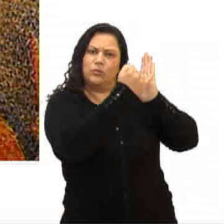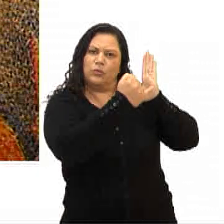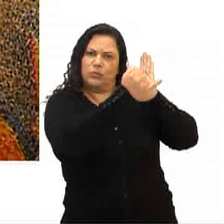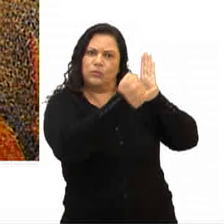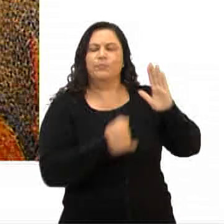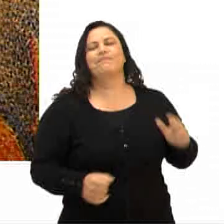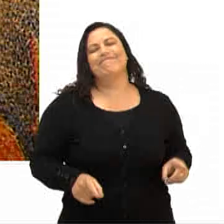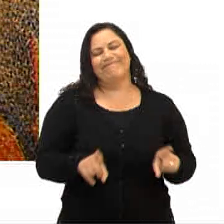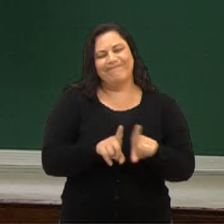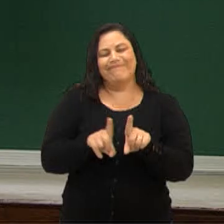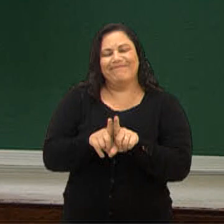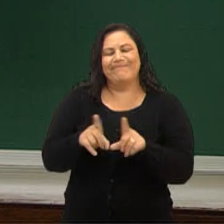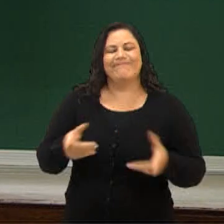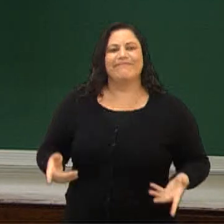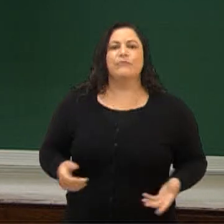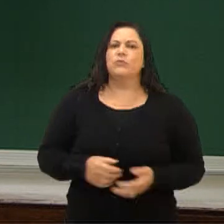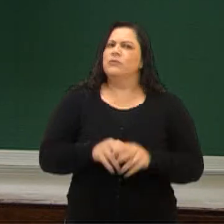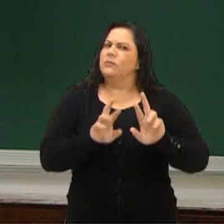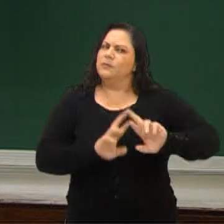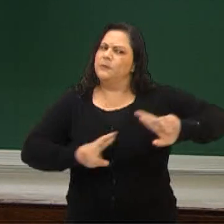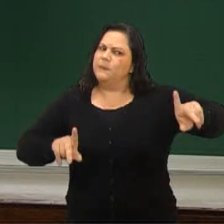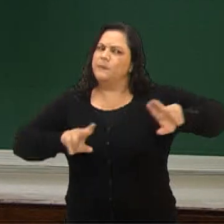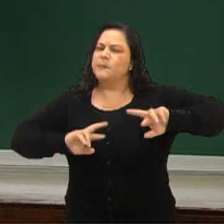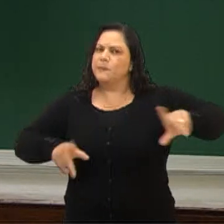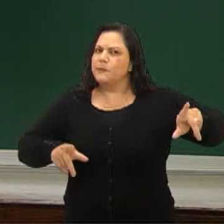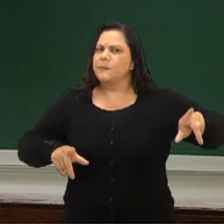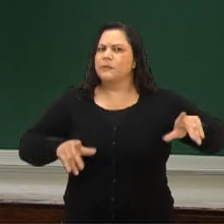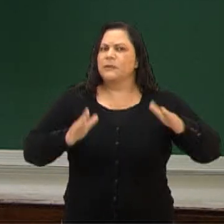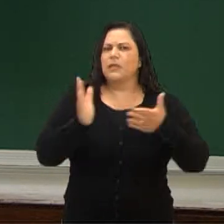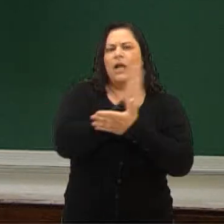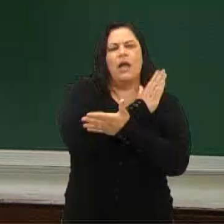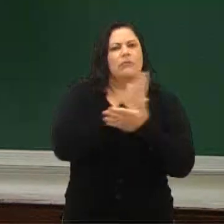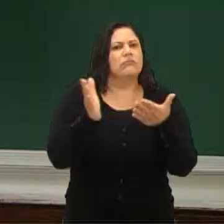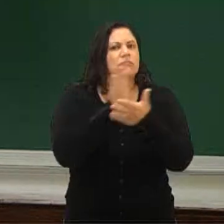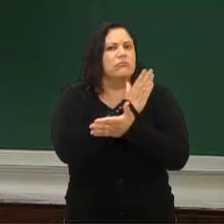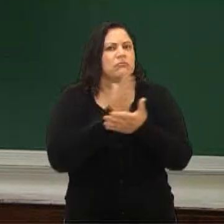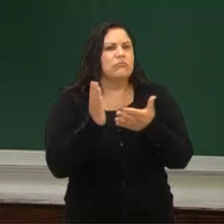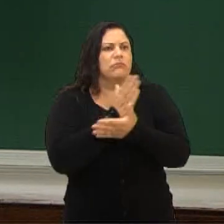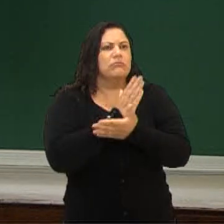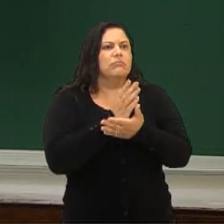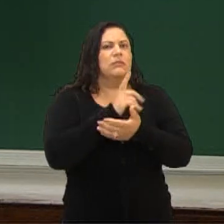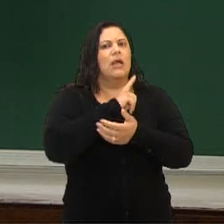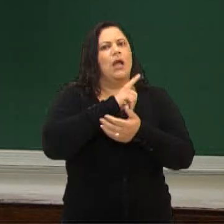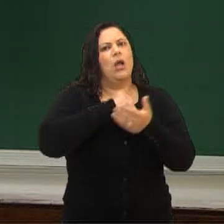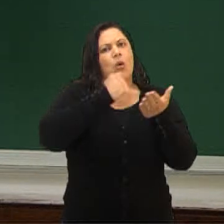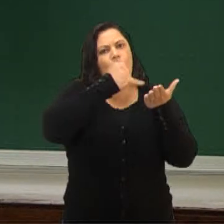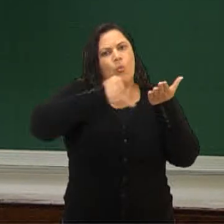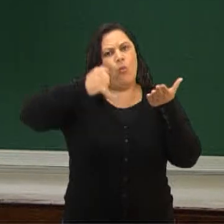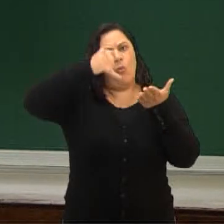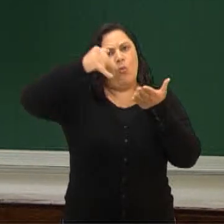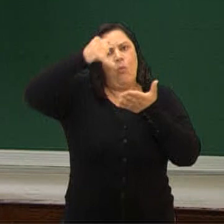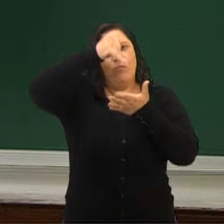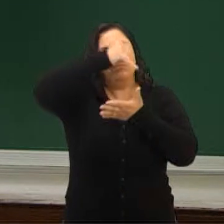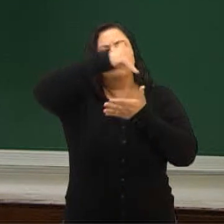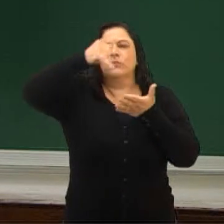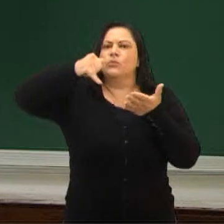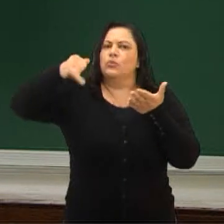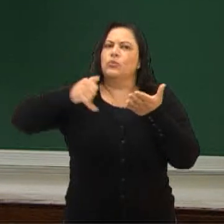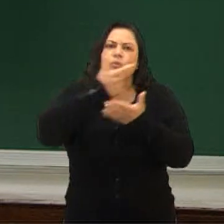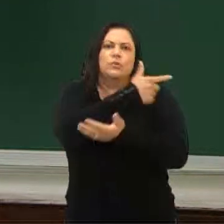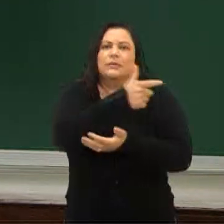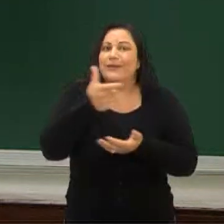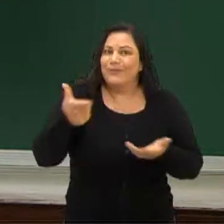que, diferentemente, em alguns momentos, ele coloca, esse pontilhismo, ele coloca o contorno, que a gente não tinha na obra